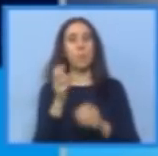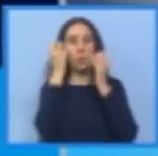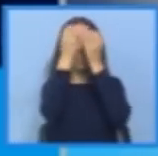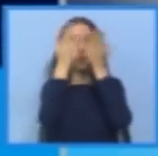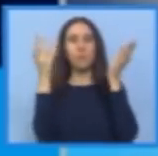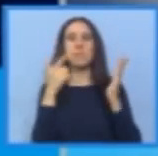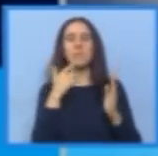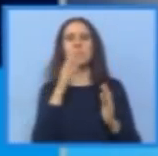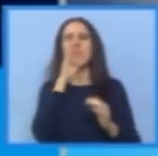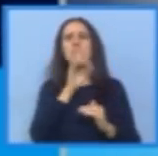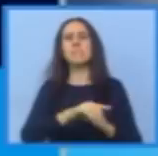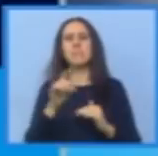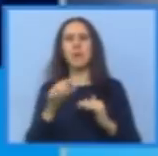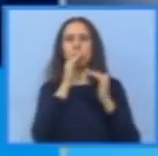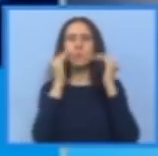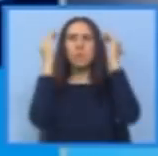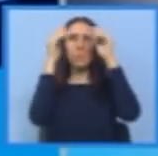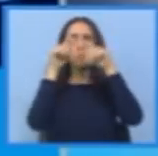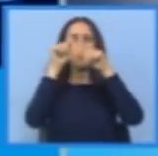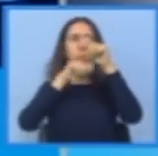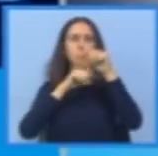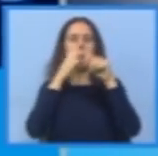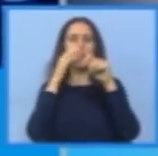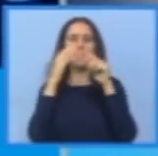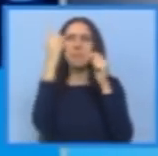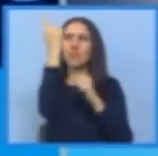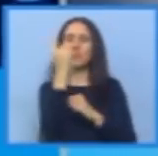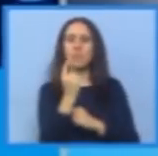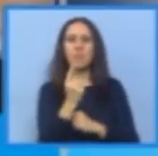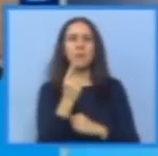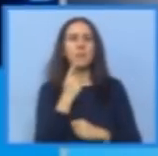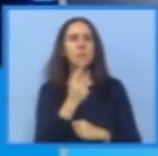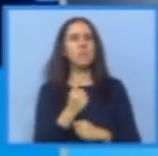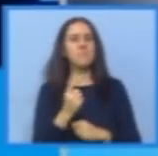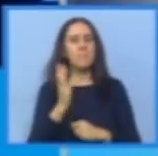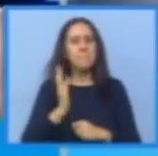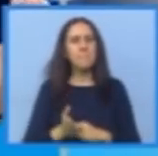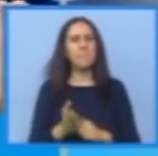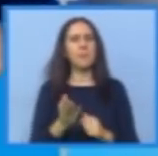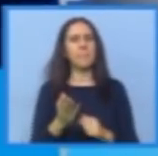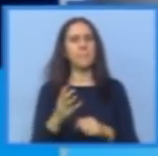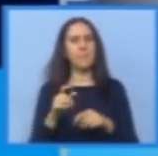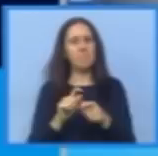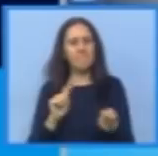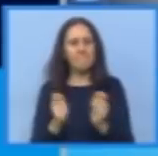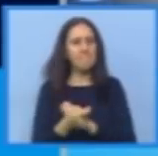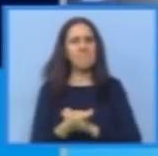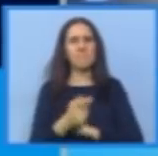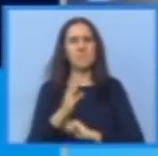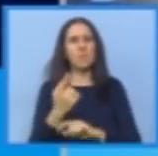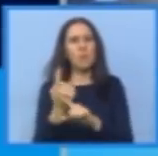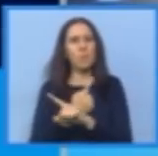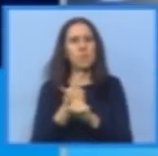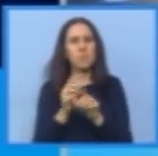diz, se rasgasses o céu e descesses, é como quem diz, isto tem que ser rasgado, há aqui coisas que têm que